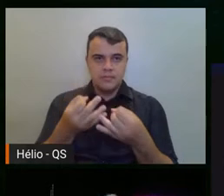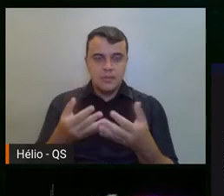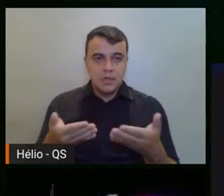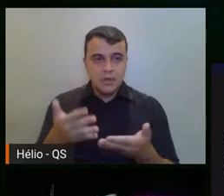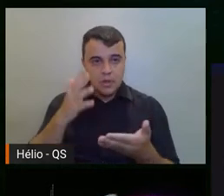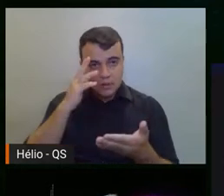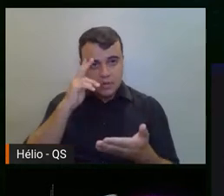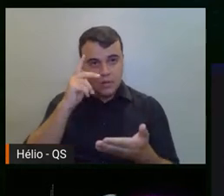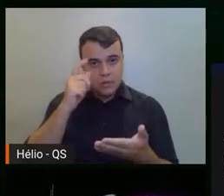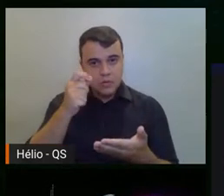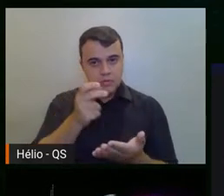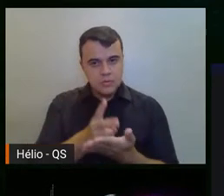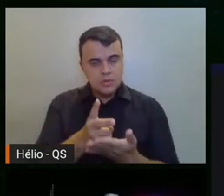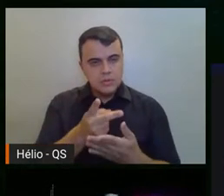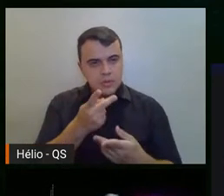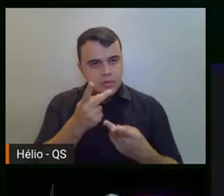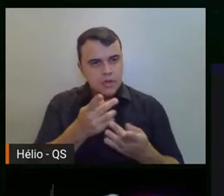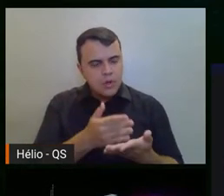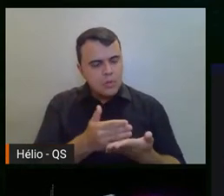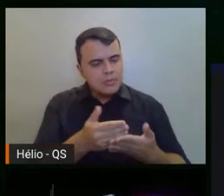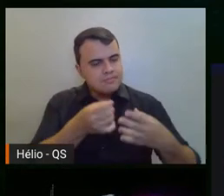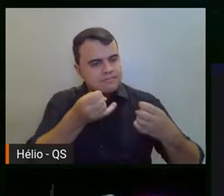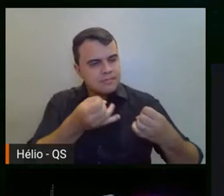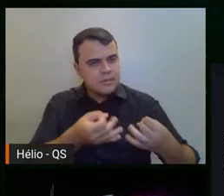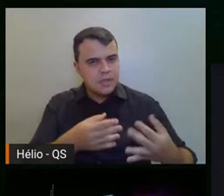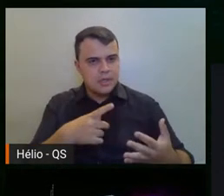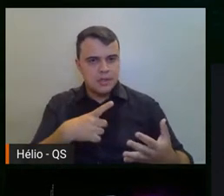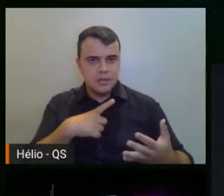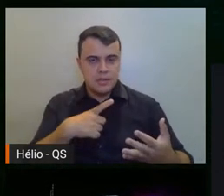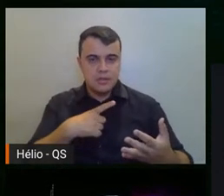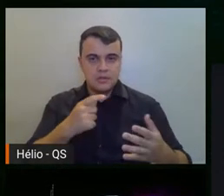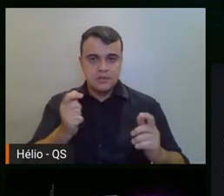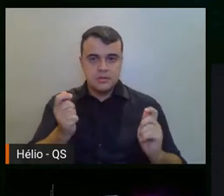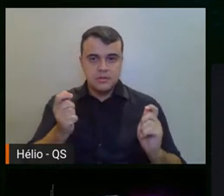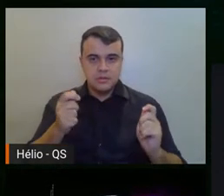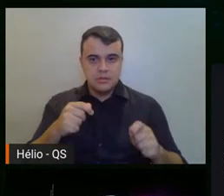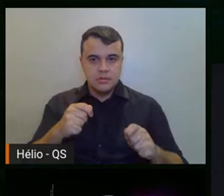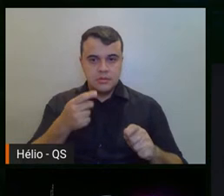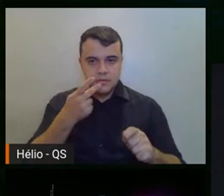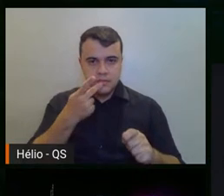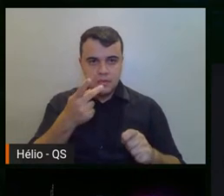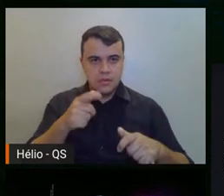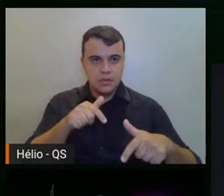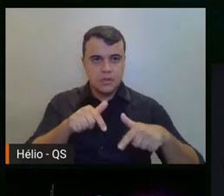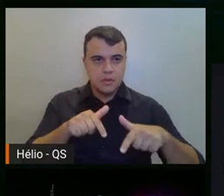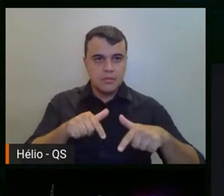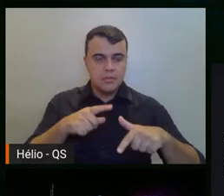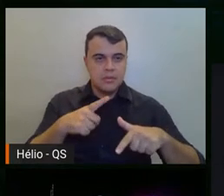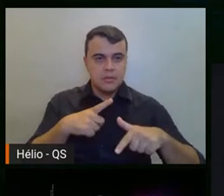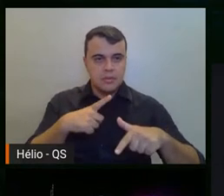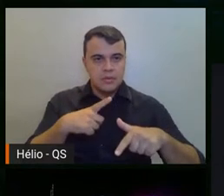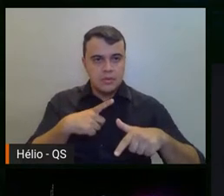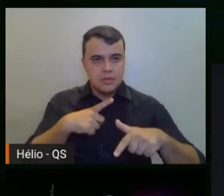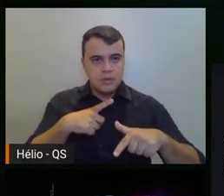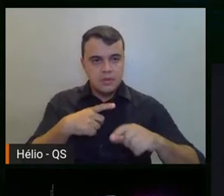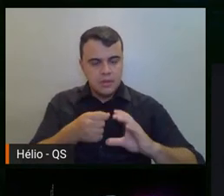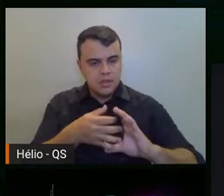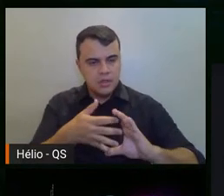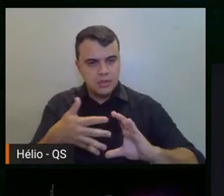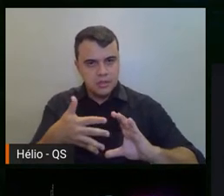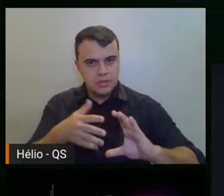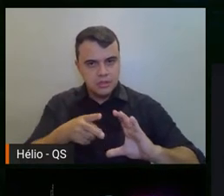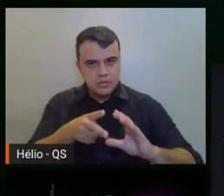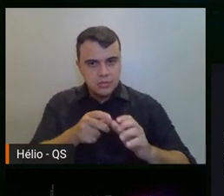a gente tá trazendo desde conteúdos para que as pessoas consigam se posicionar no mercado de trabalho em stecks que já são